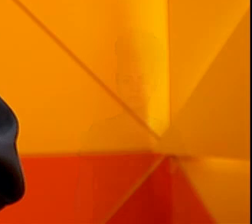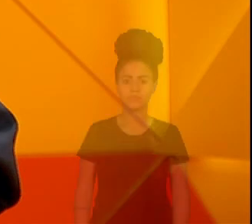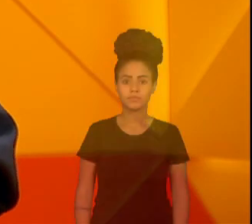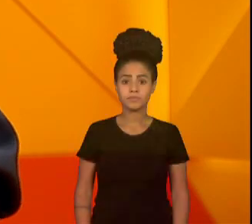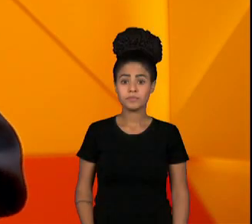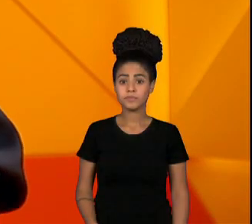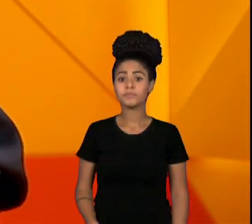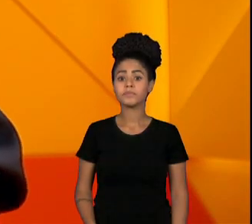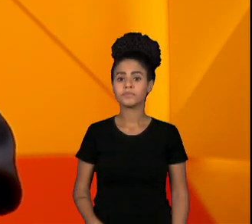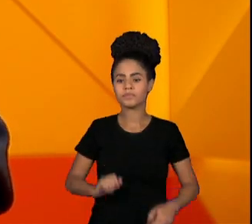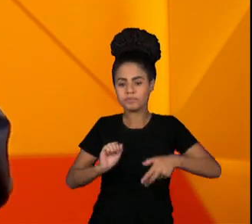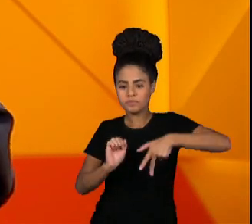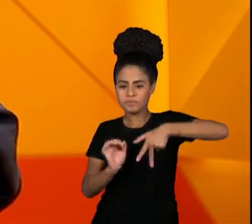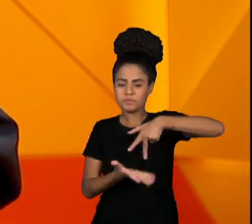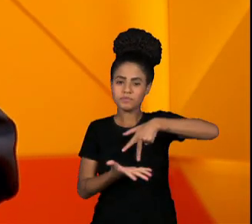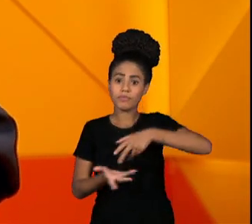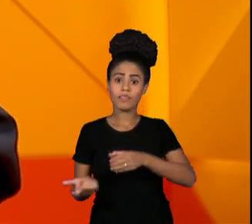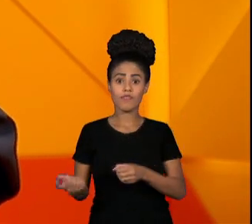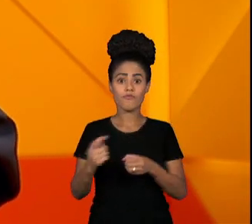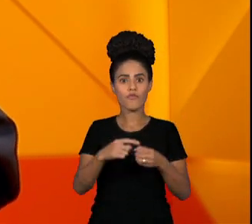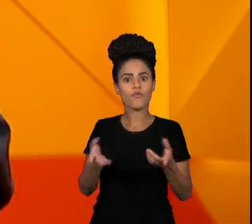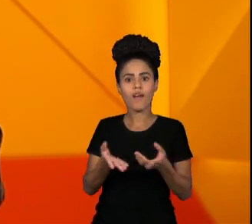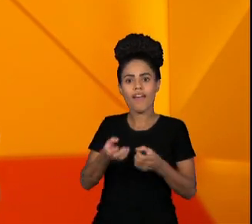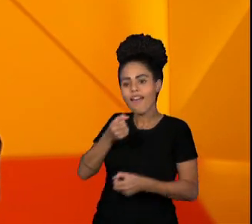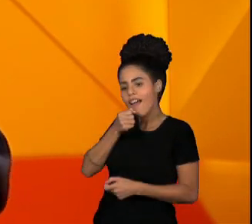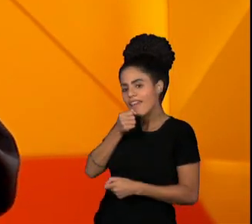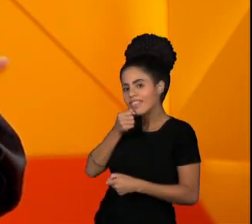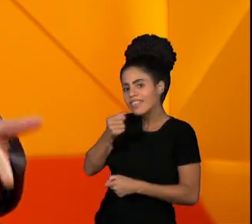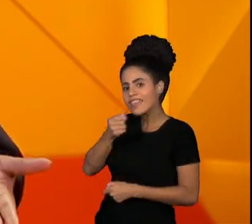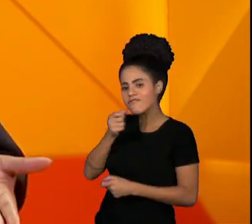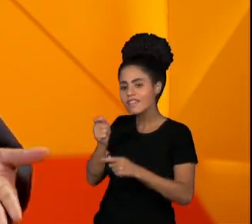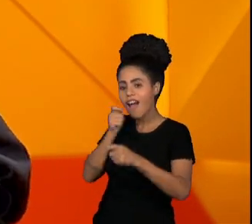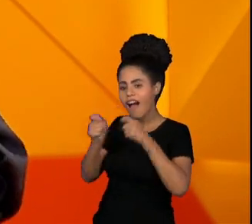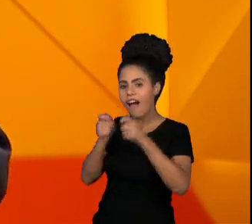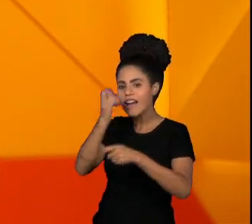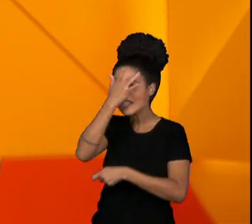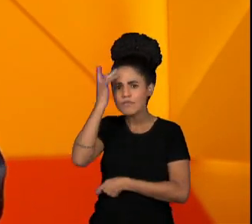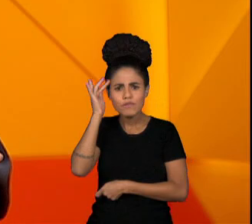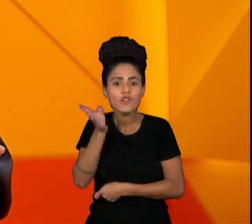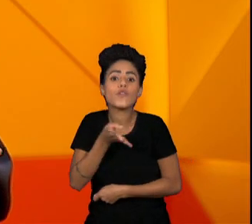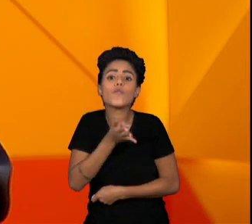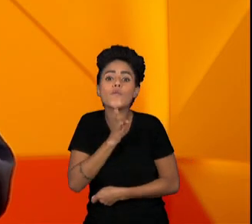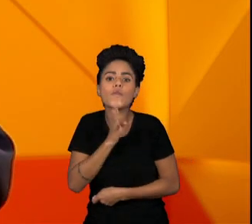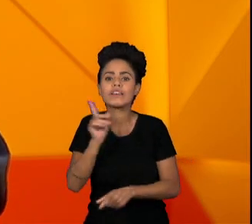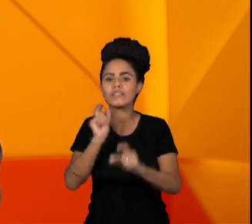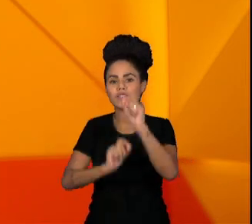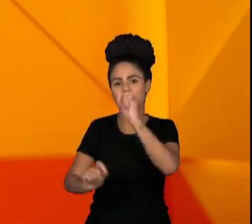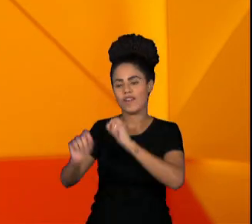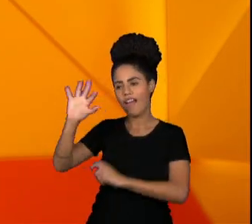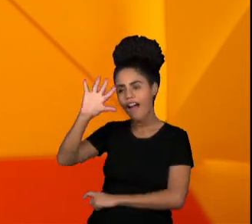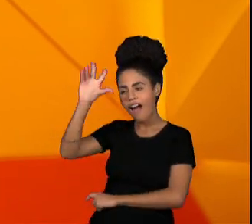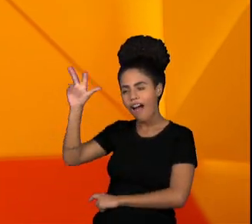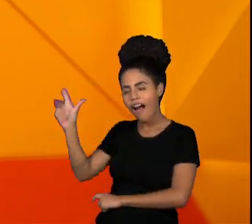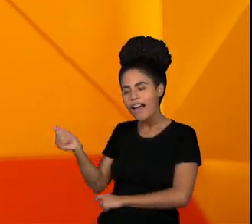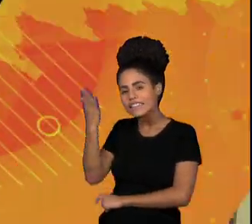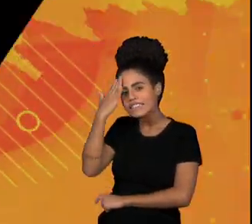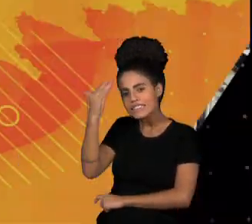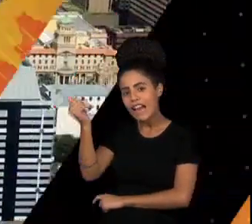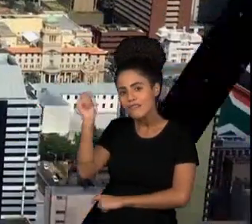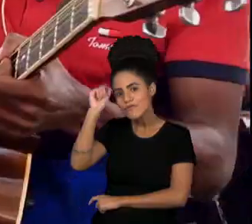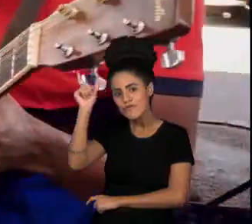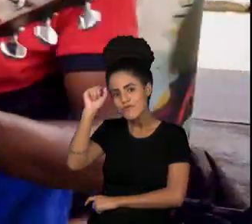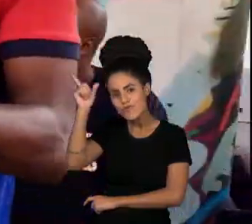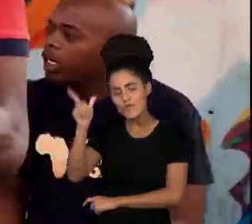Estação Livre de volta e a gente vai direto para as ruas saber o que o povo sabe sobre a África e a riqueza dessa cultura.